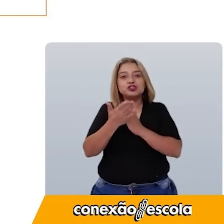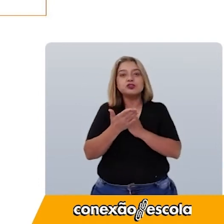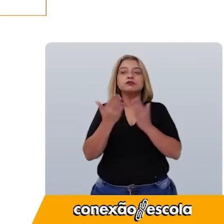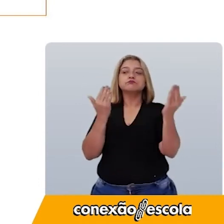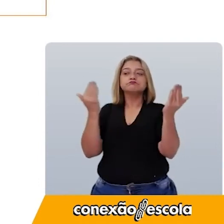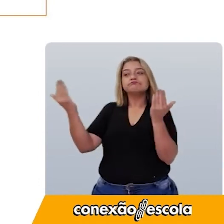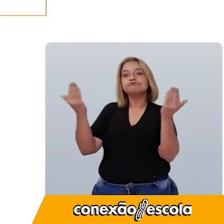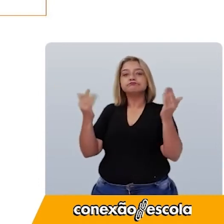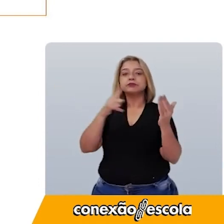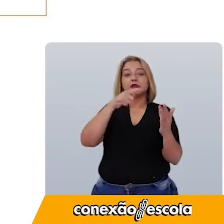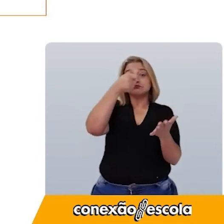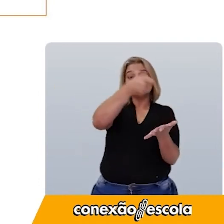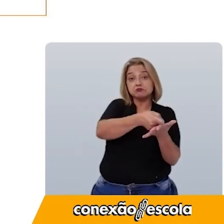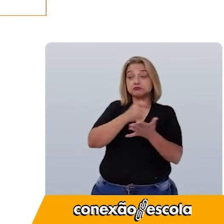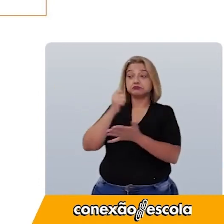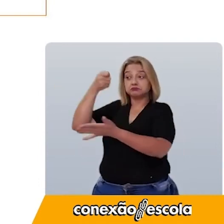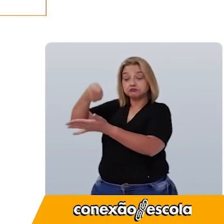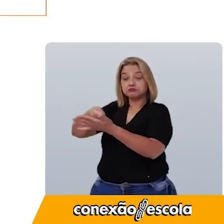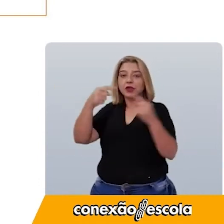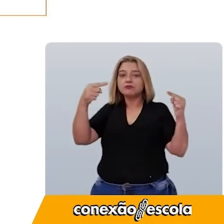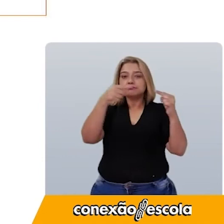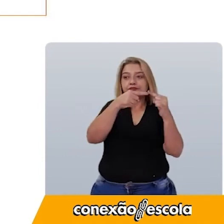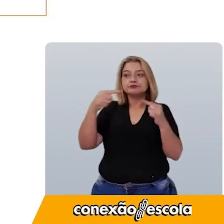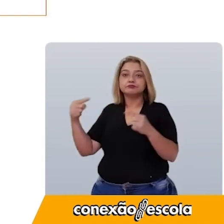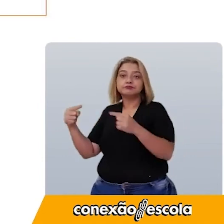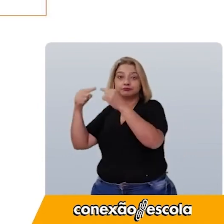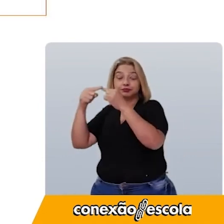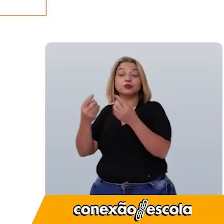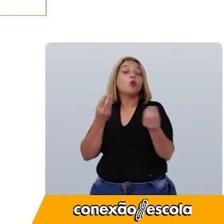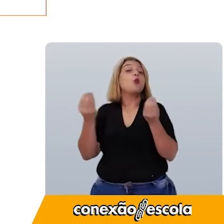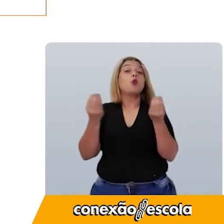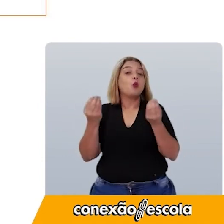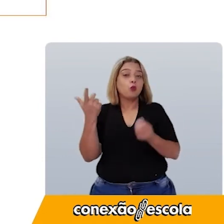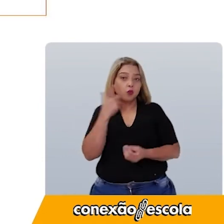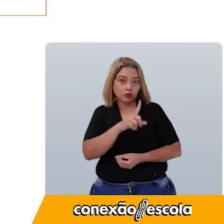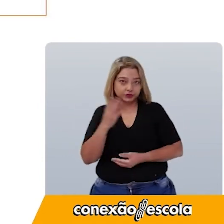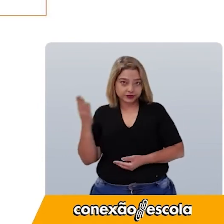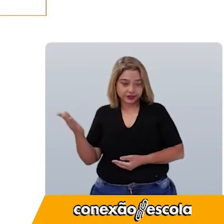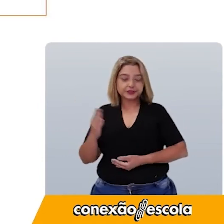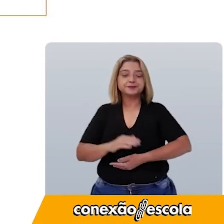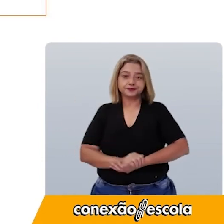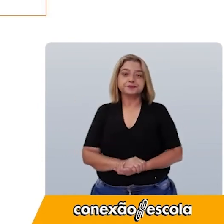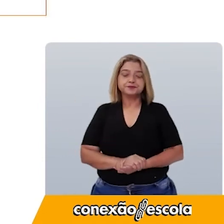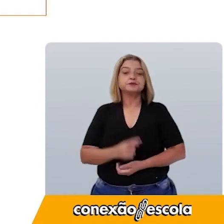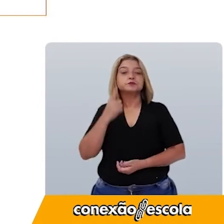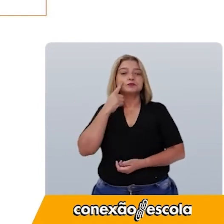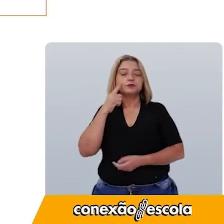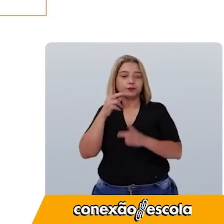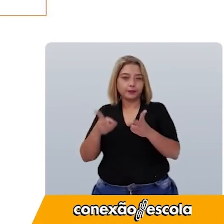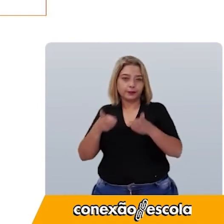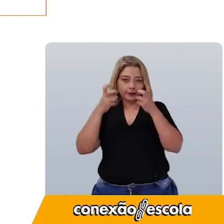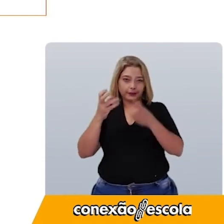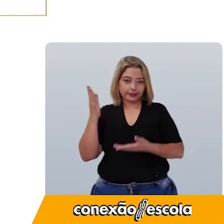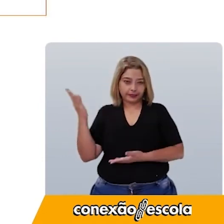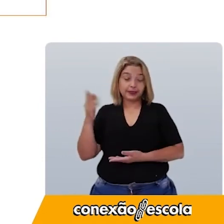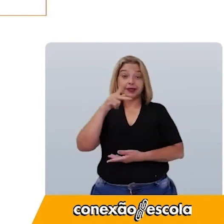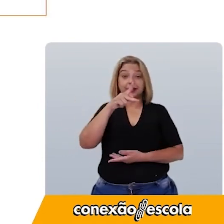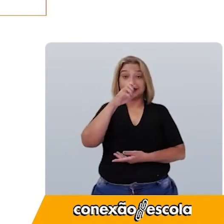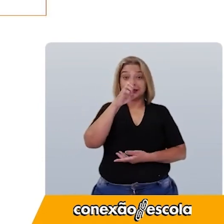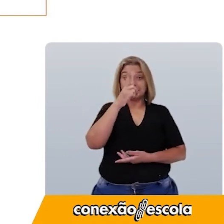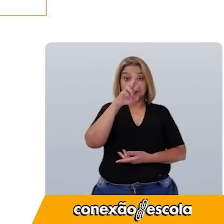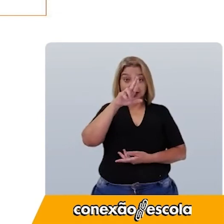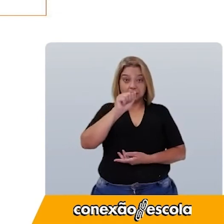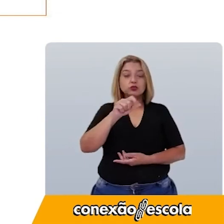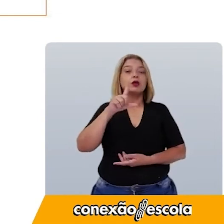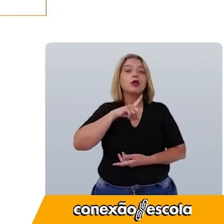ao investimento de cada um. Como eles podem fazer isso? Observe que Pedro